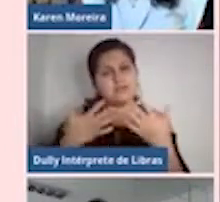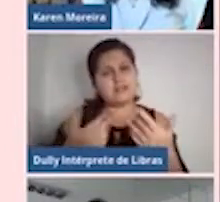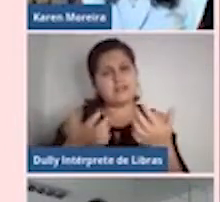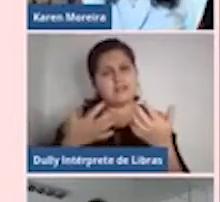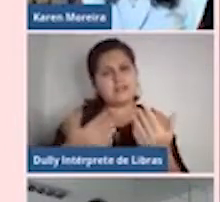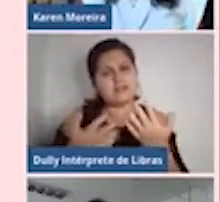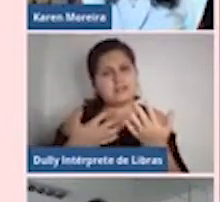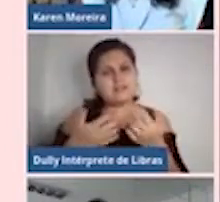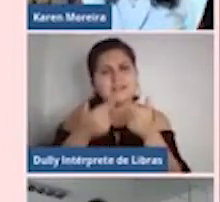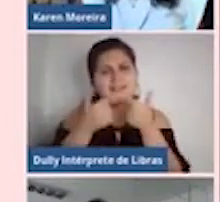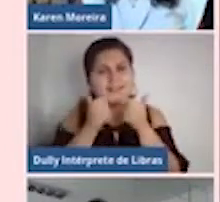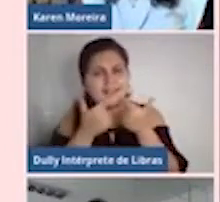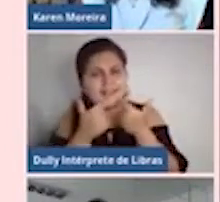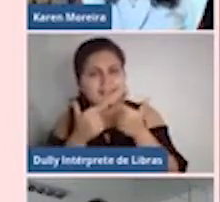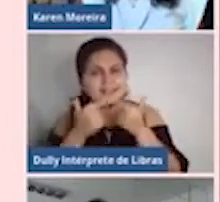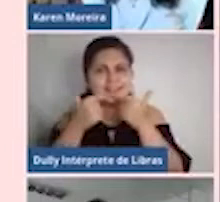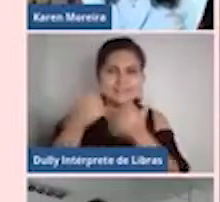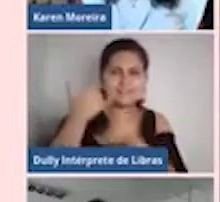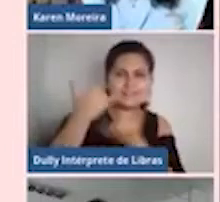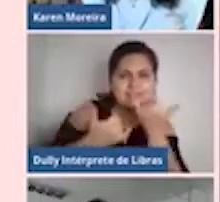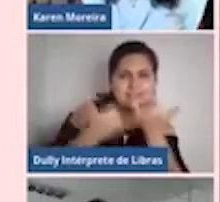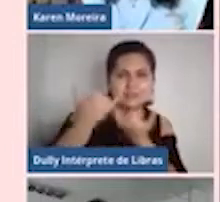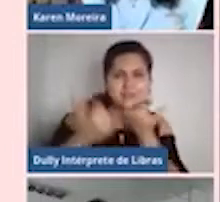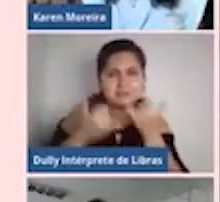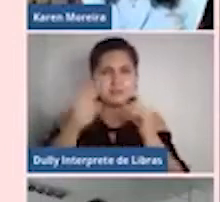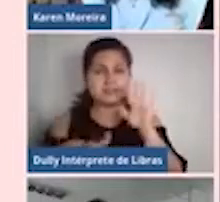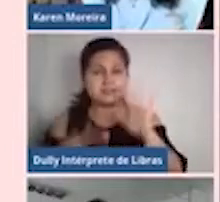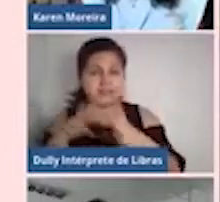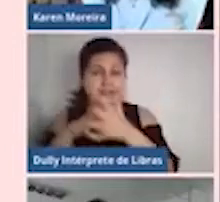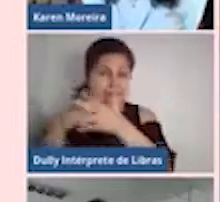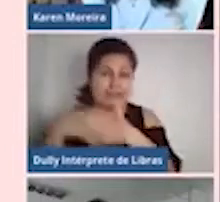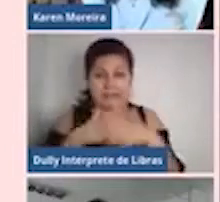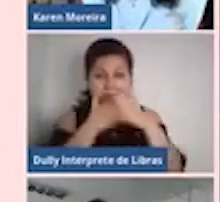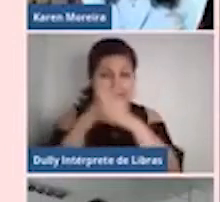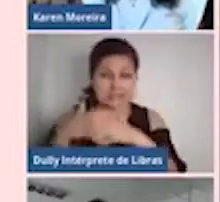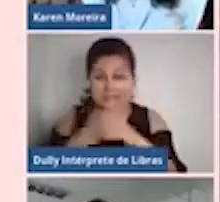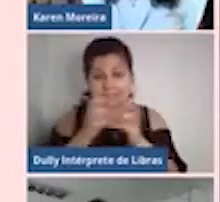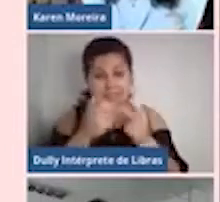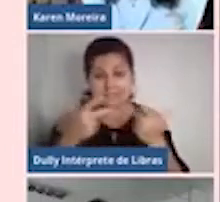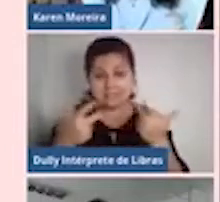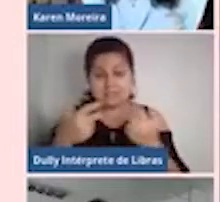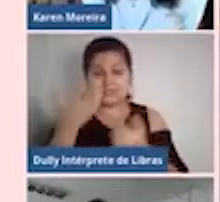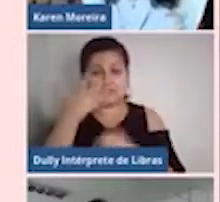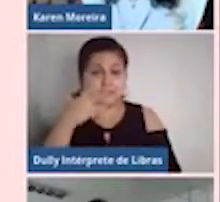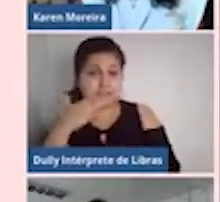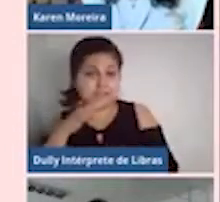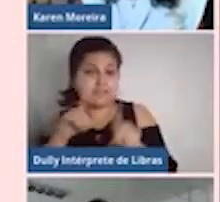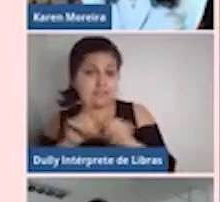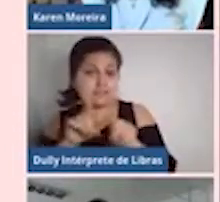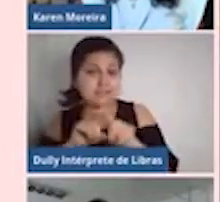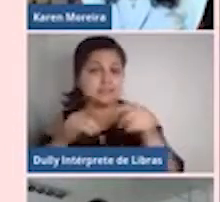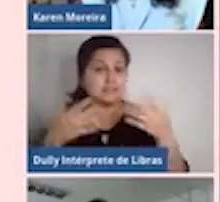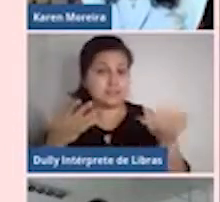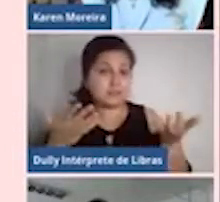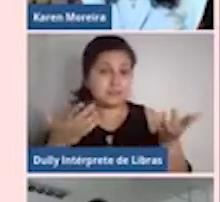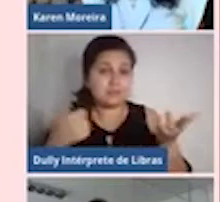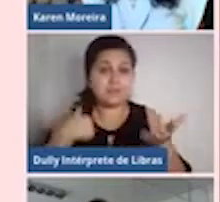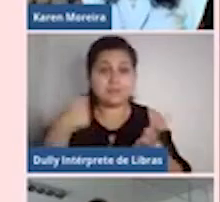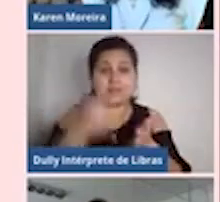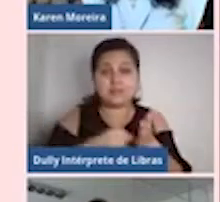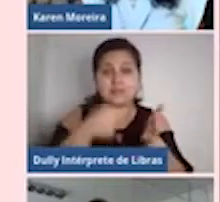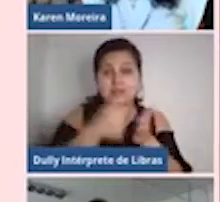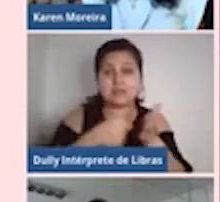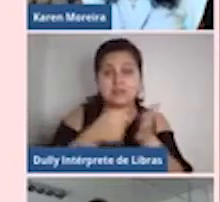né? Rindo, brincando, às vezes, das minhas atrapalhadas e coisas com as crianças, né, que eu tento